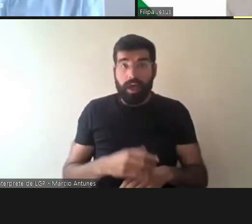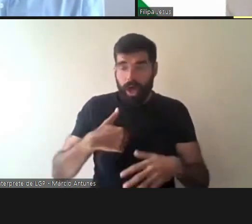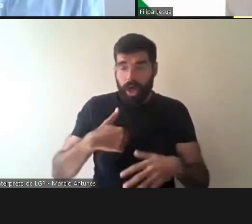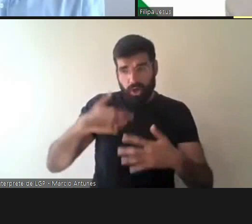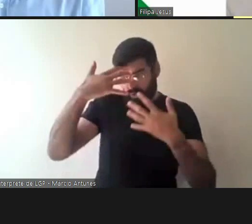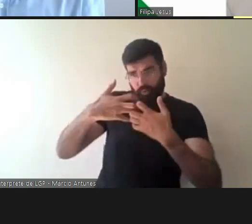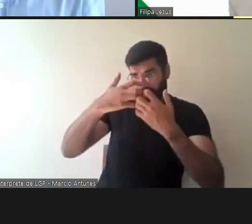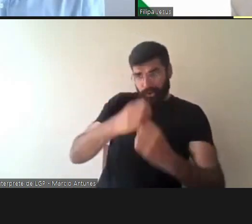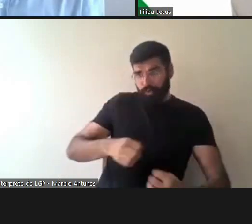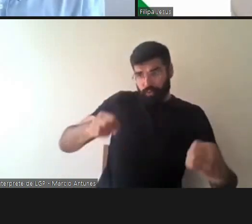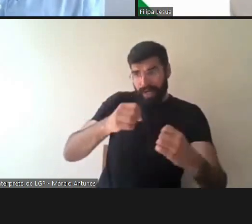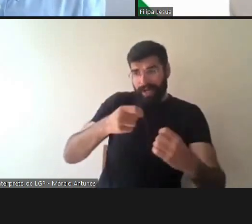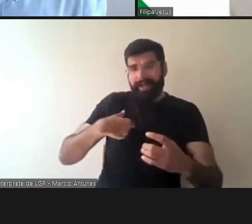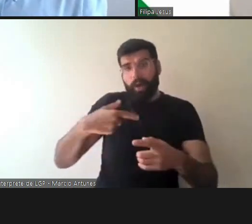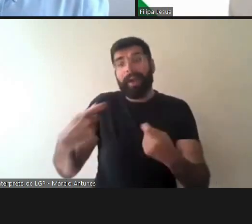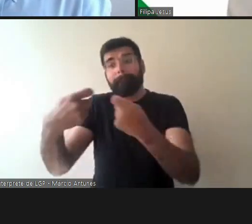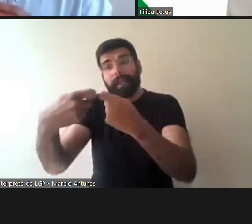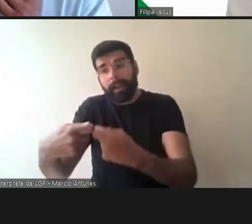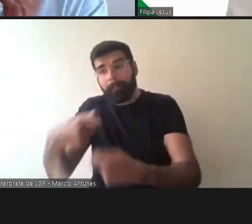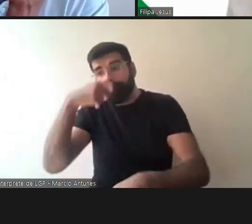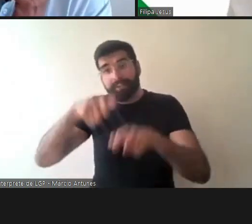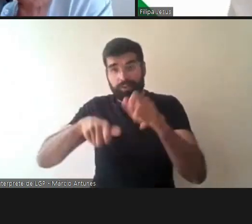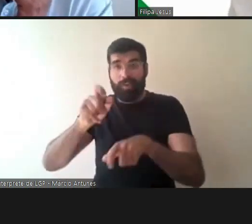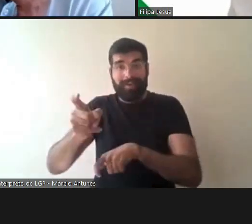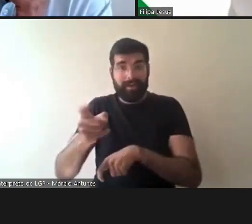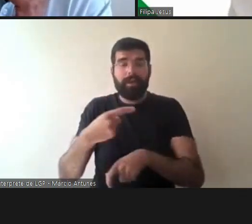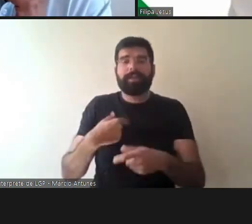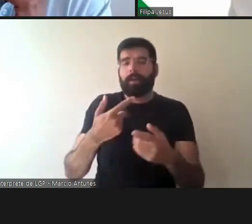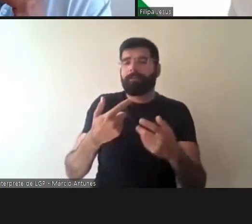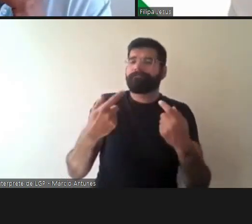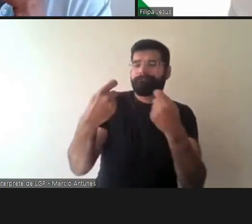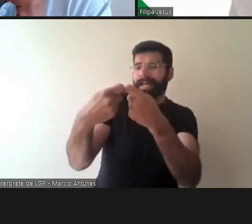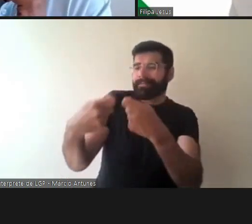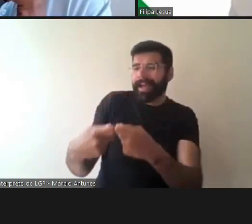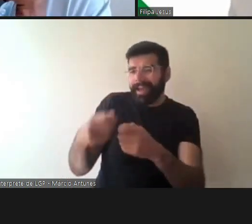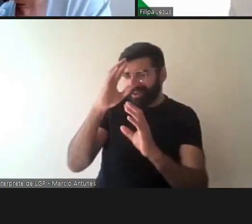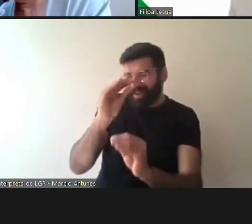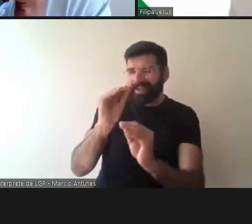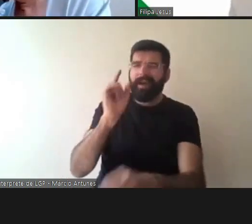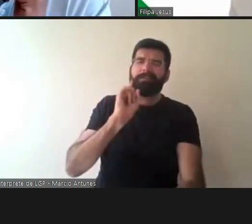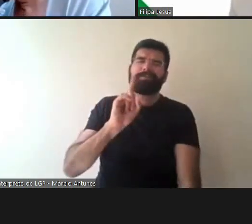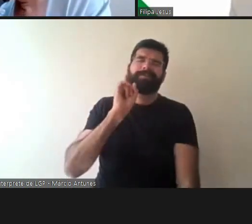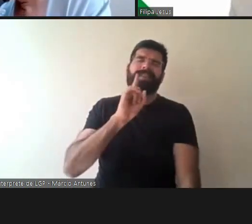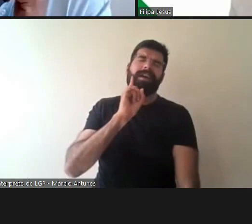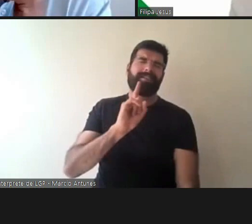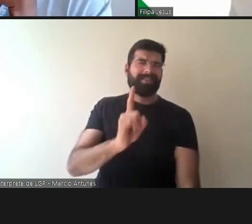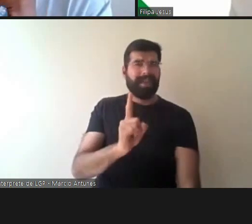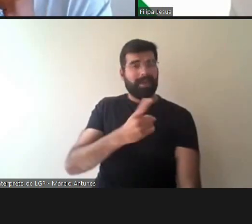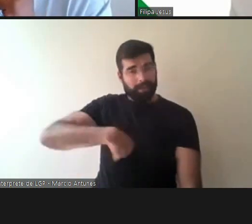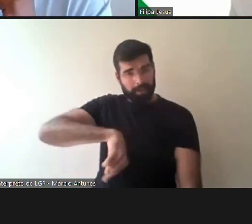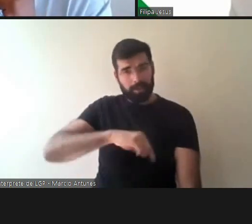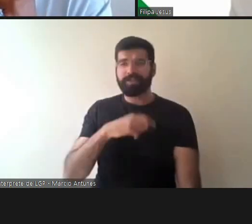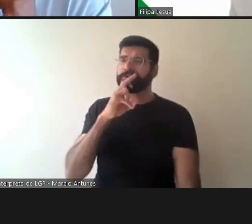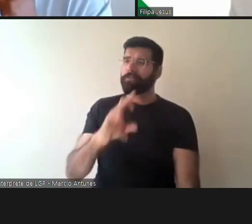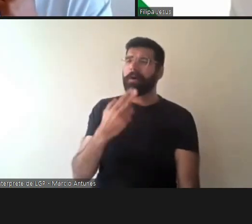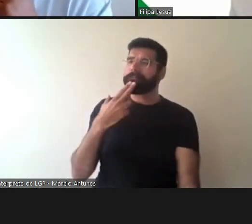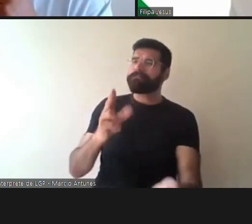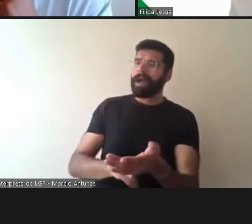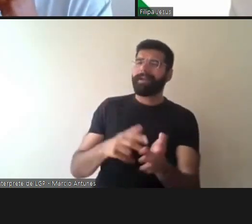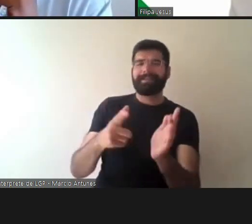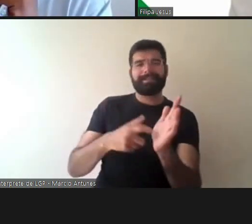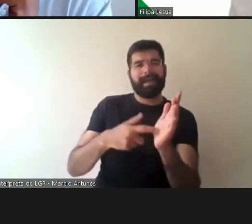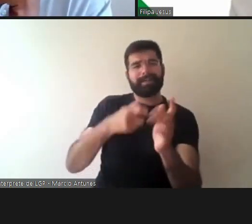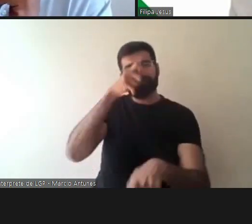oferta personalizada. A personalização, a educação é de extrema importância, é aí que nós respondemos de facto às necessidades das